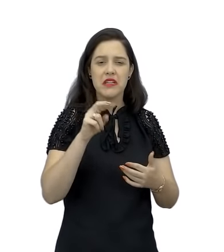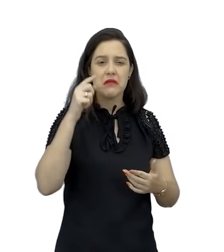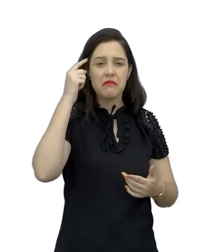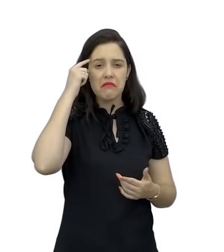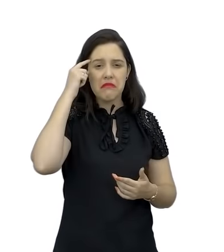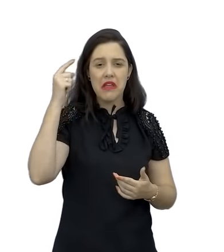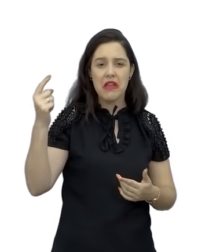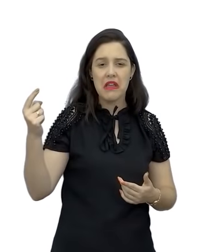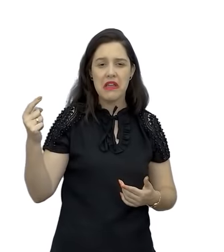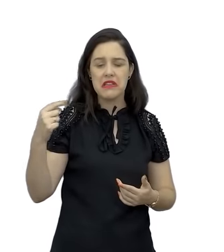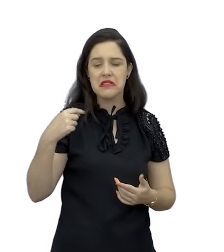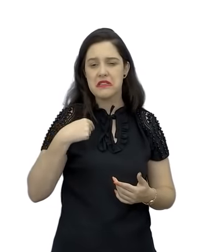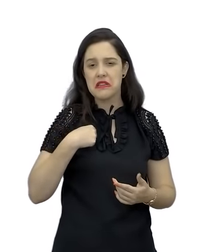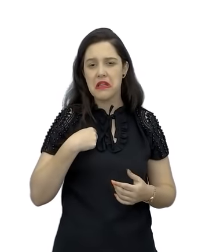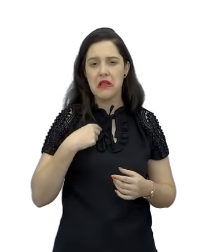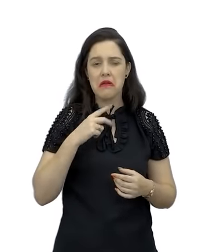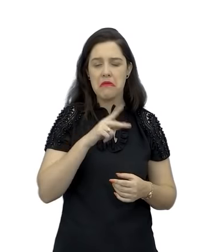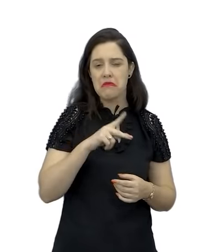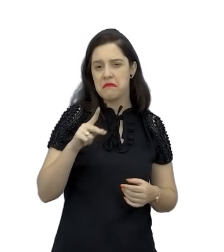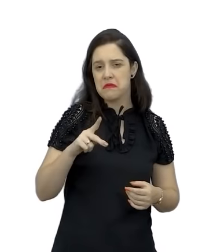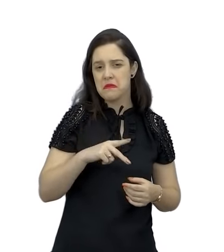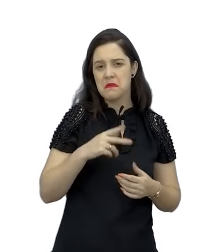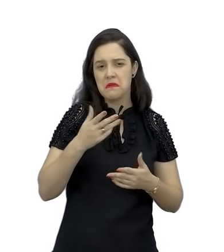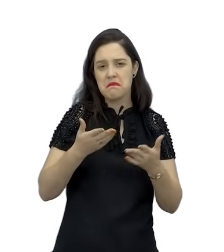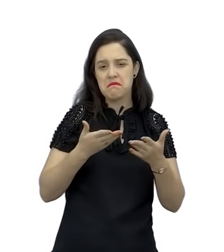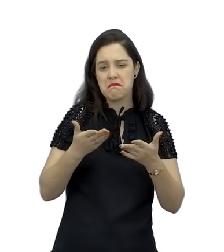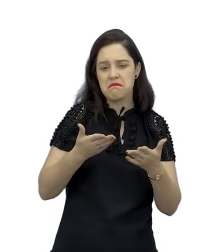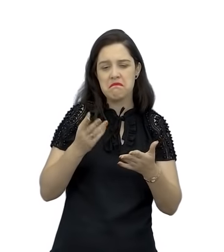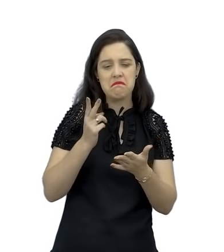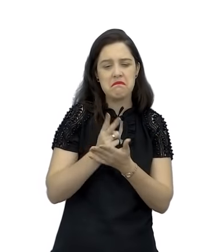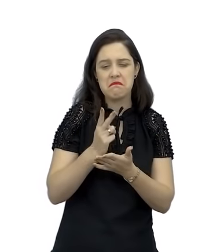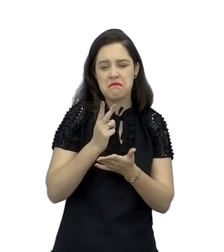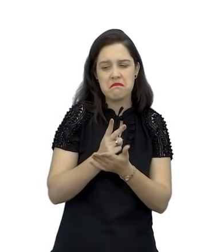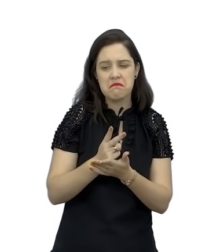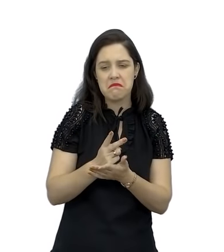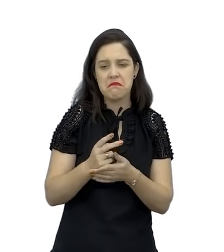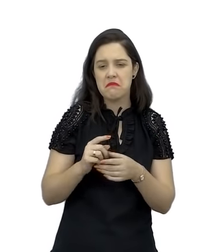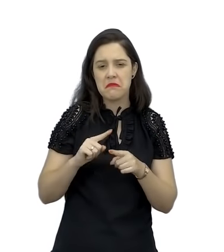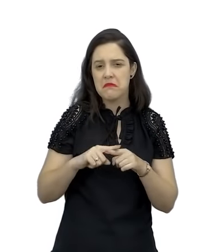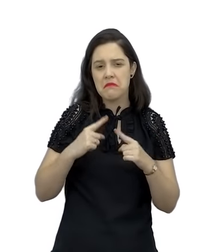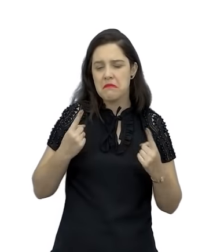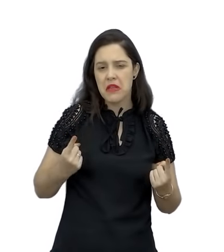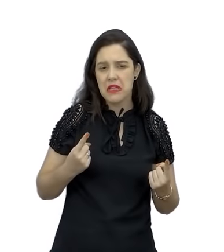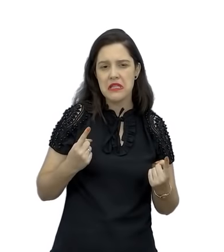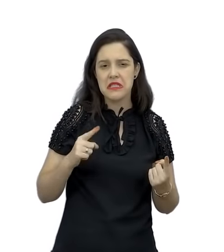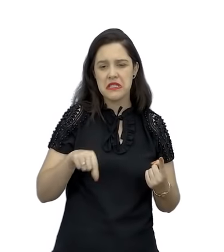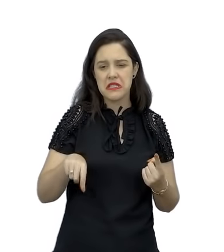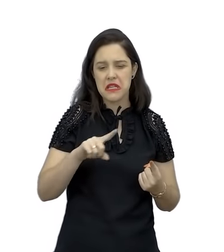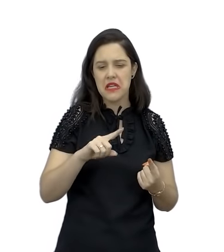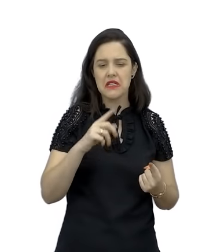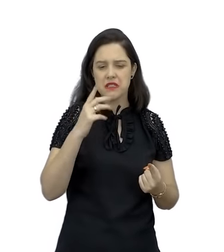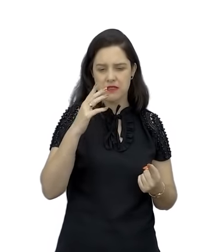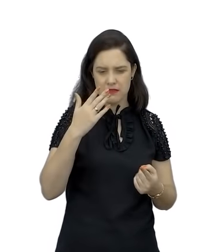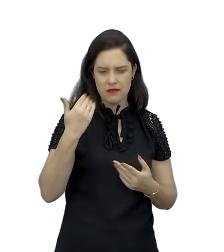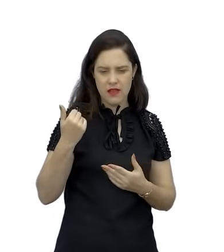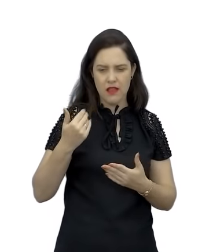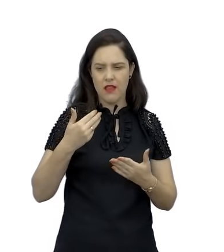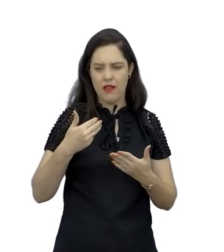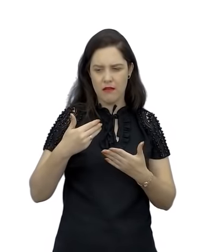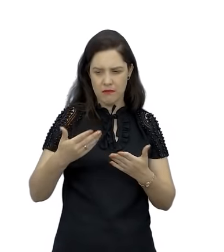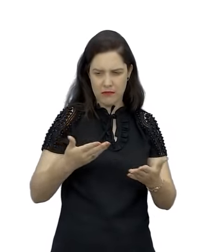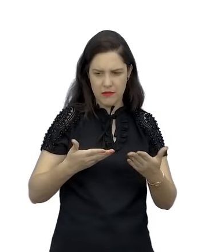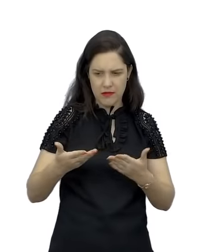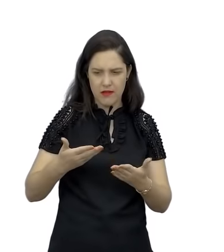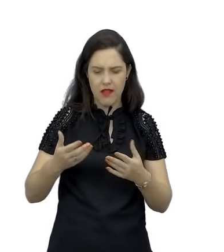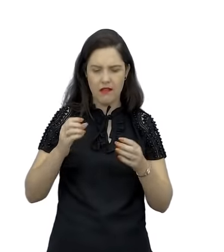fala eu como mediador, nem né? Eu, professor, como mediador desse processo. Realmente, somos os mediadores, né, de todo o processo de